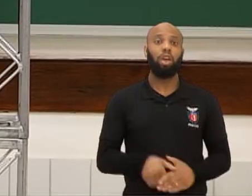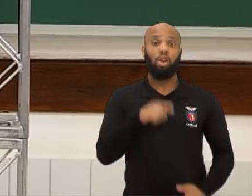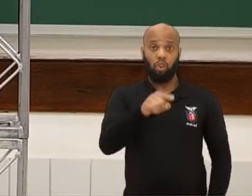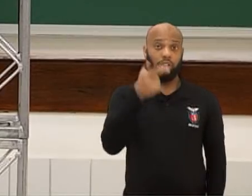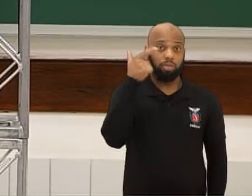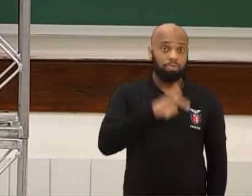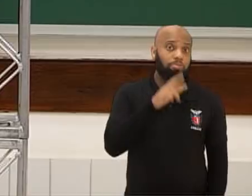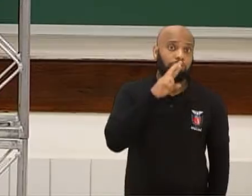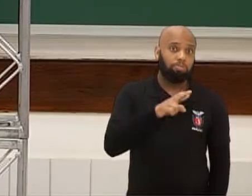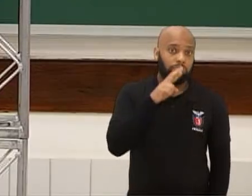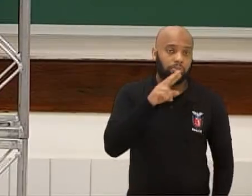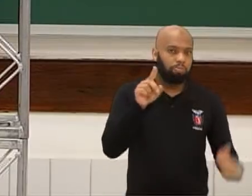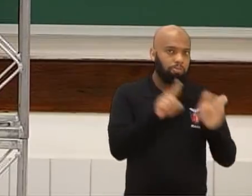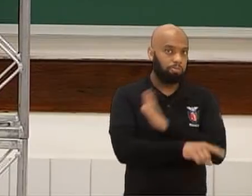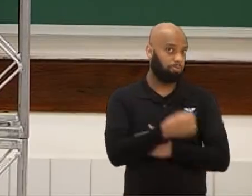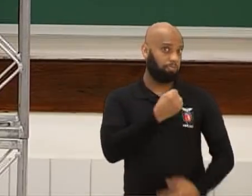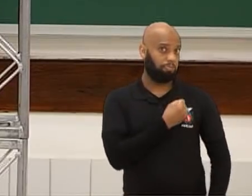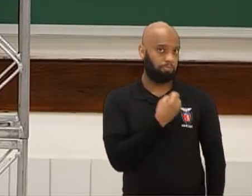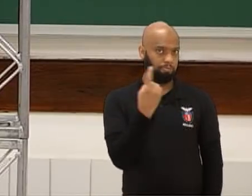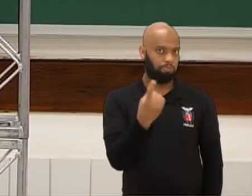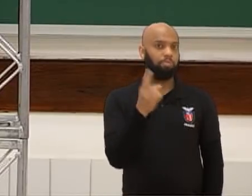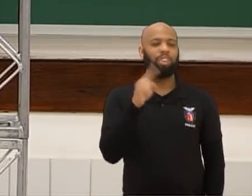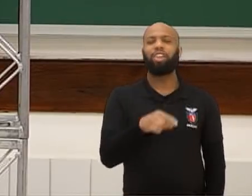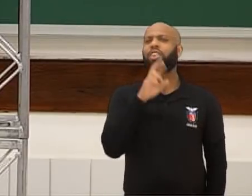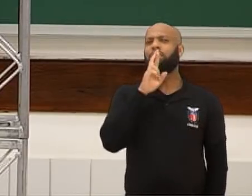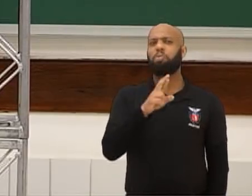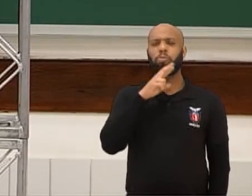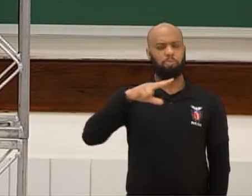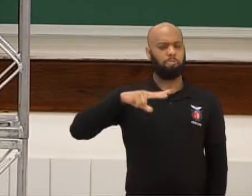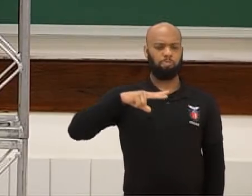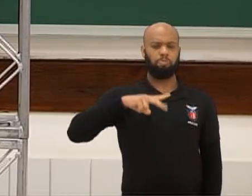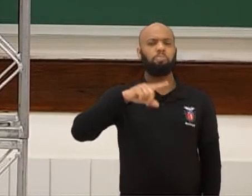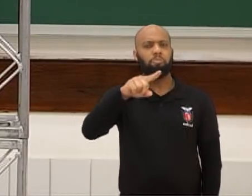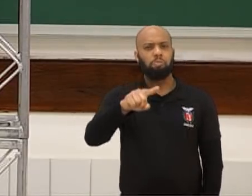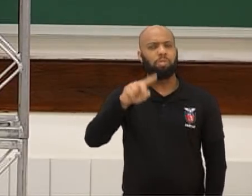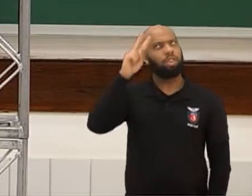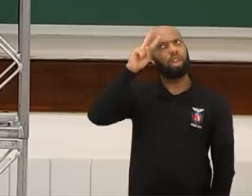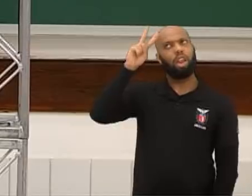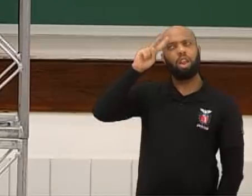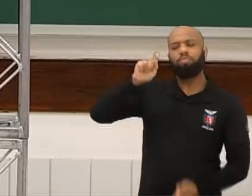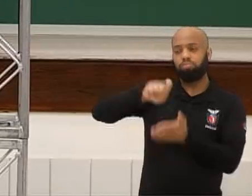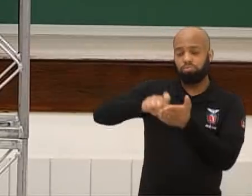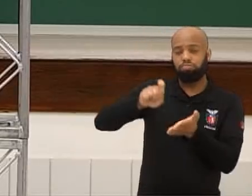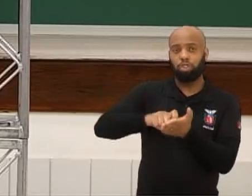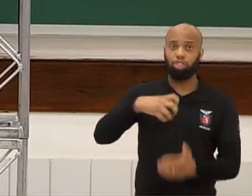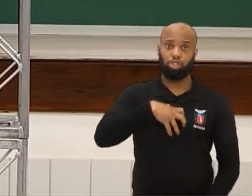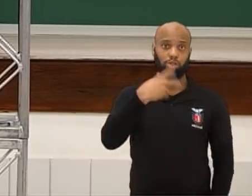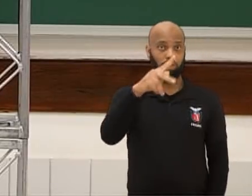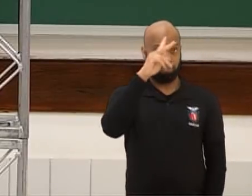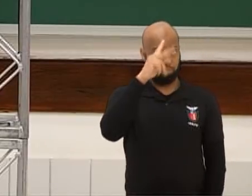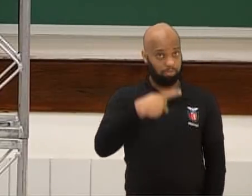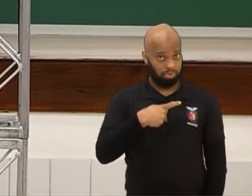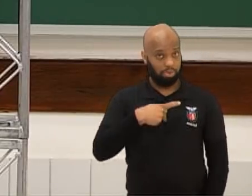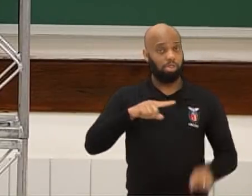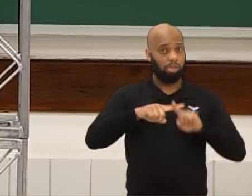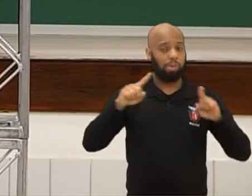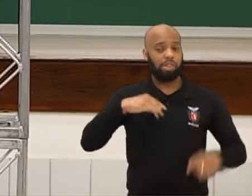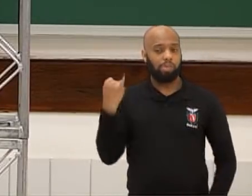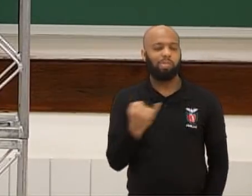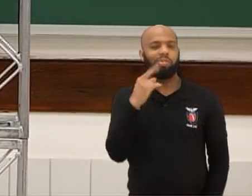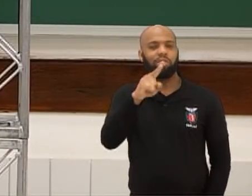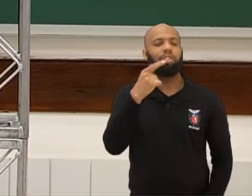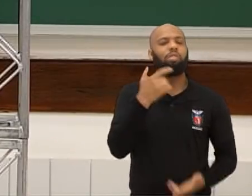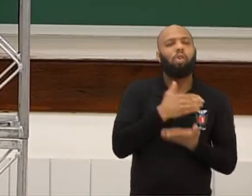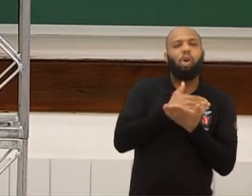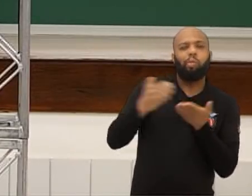Conseguiram responder do primeiro exercício? É uma resposta pessoal, você vai relembrar e registrar com suas palavras. É bom que você já comece a memorizar um